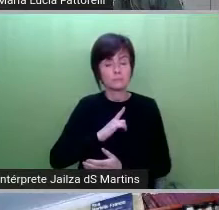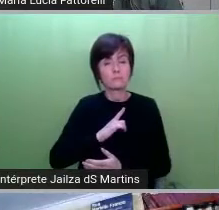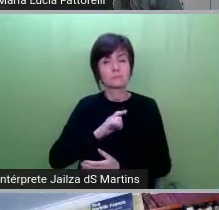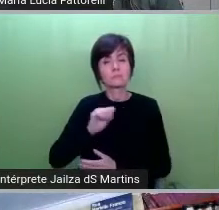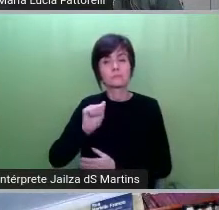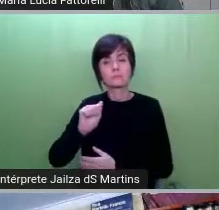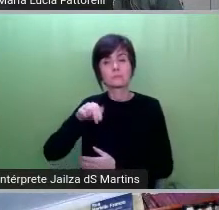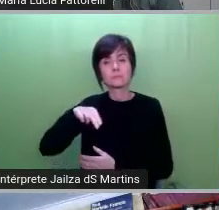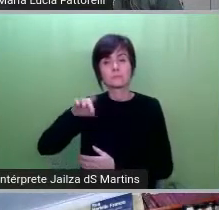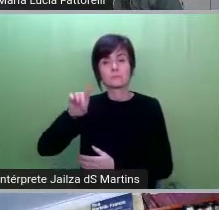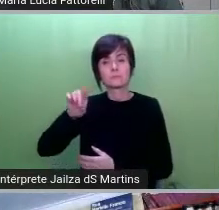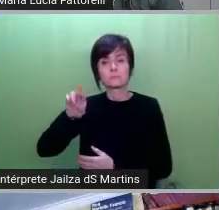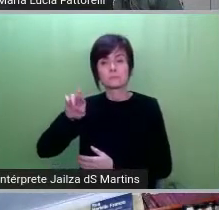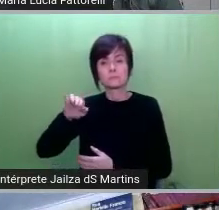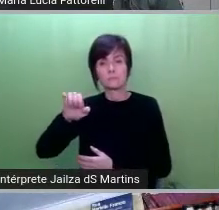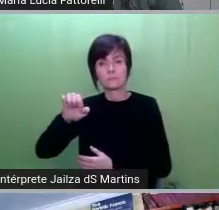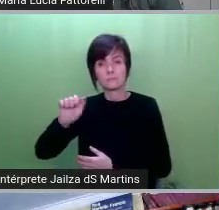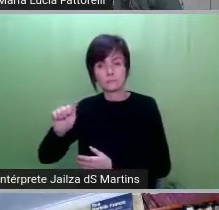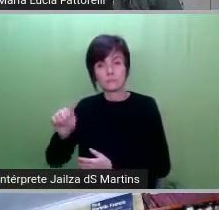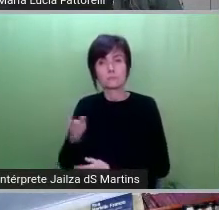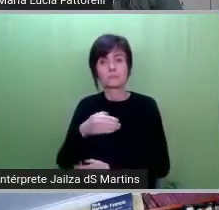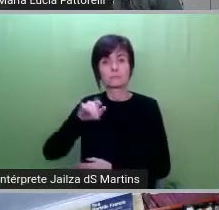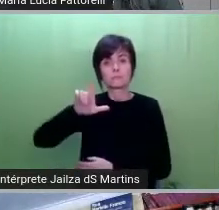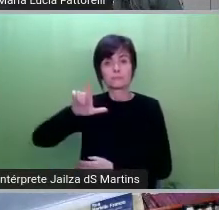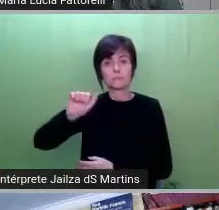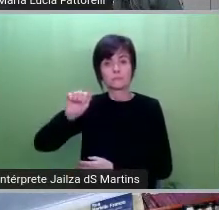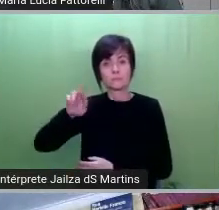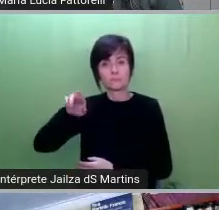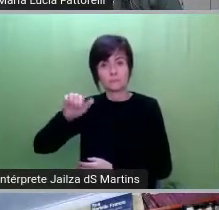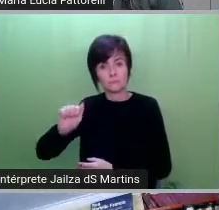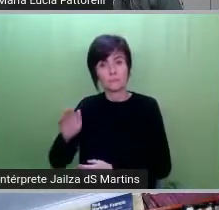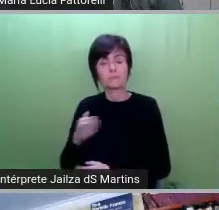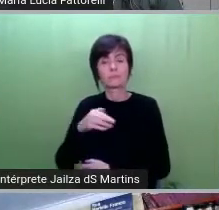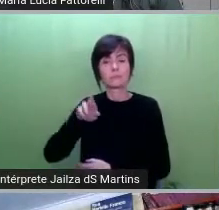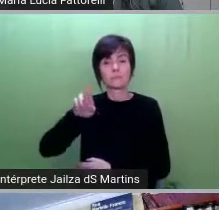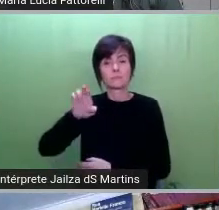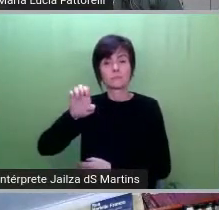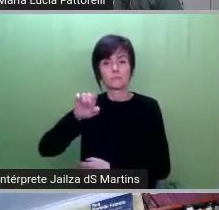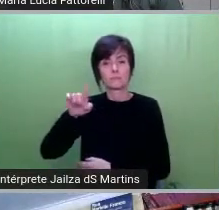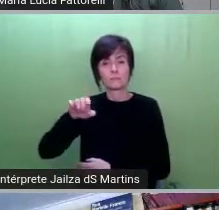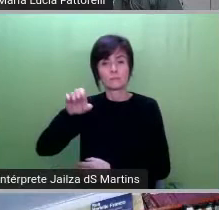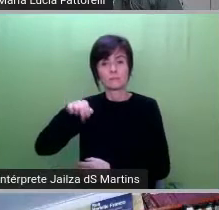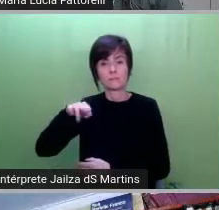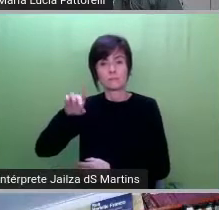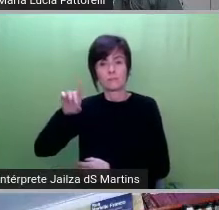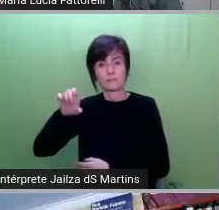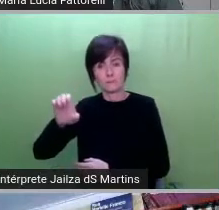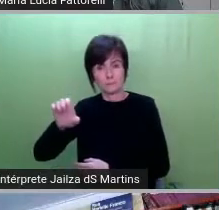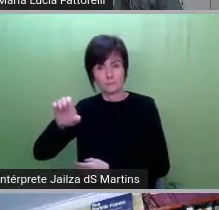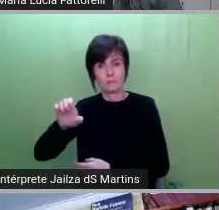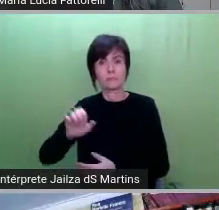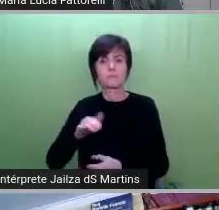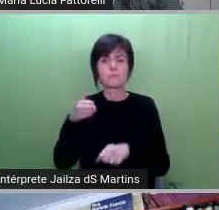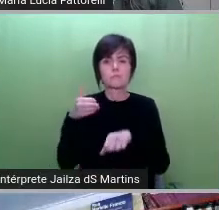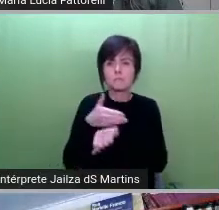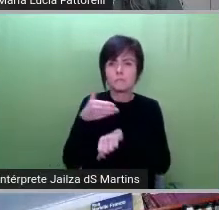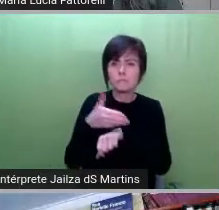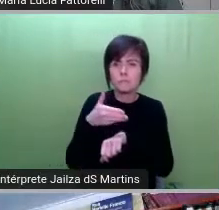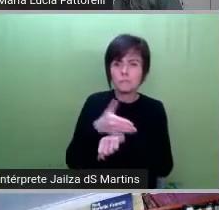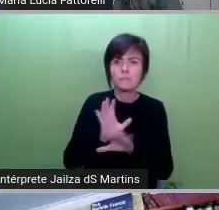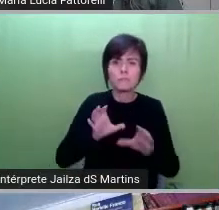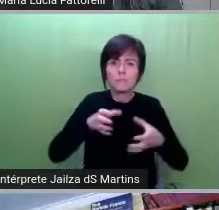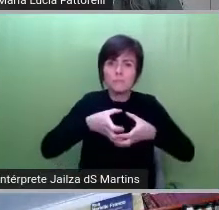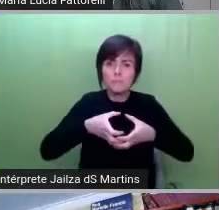Rezende. André Lara Rezende fez parte da elite dirigente, participou do Plano Real,